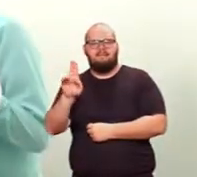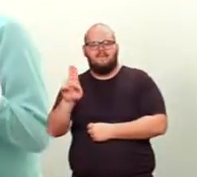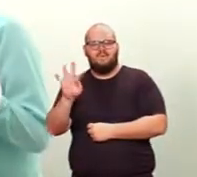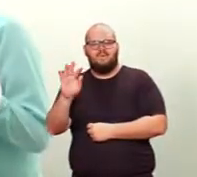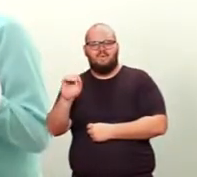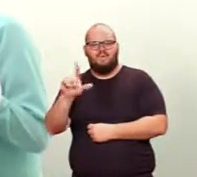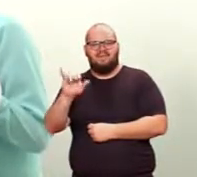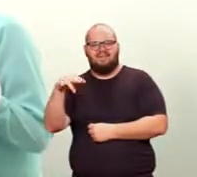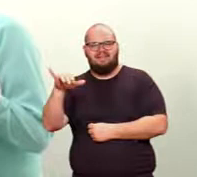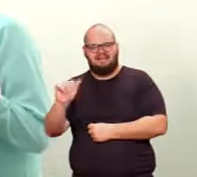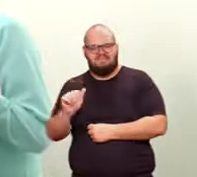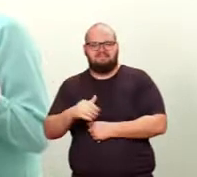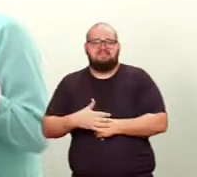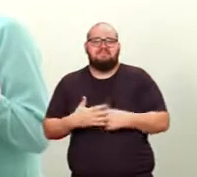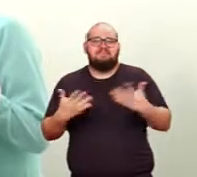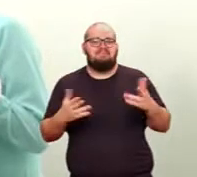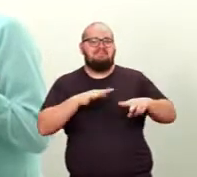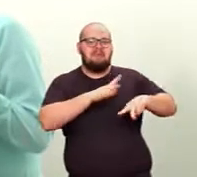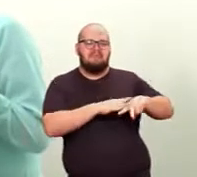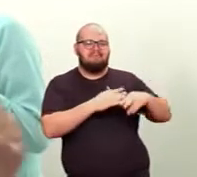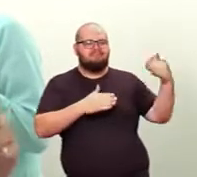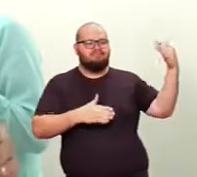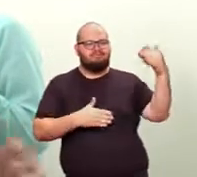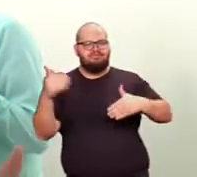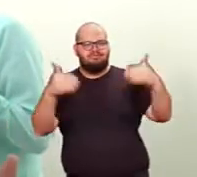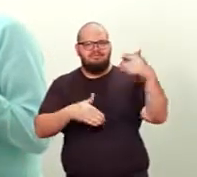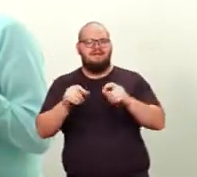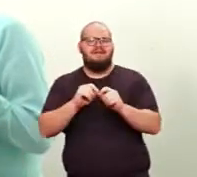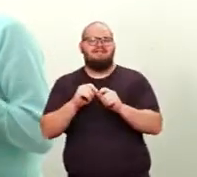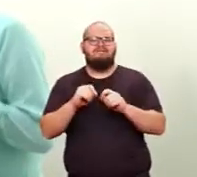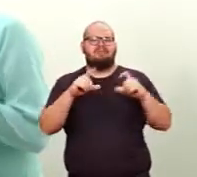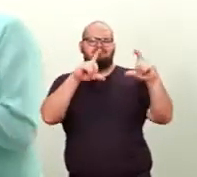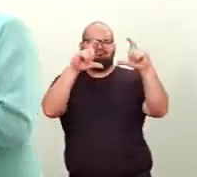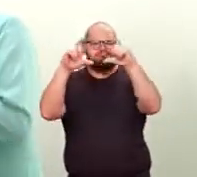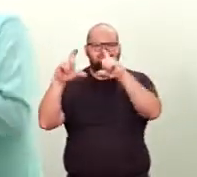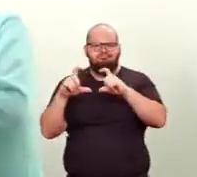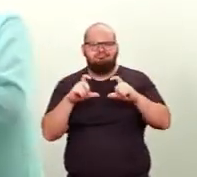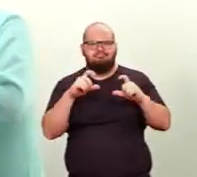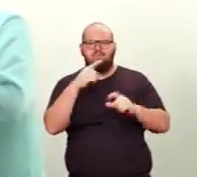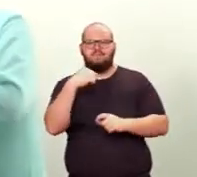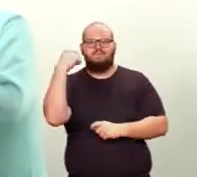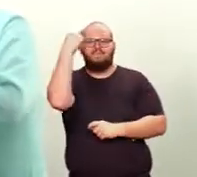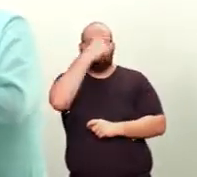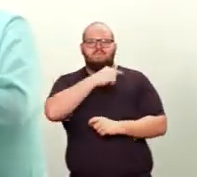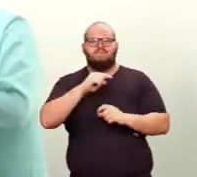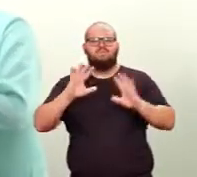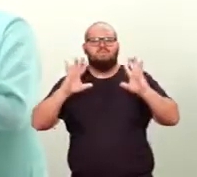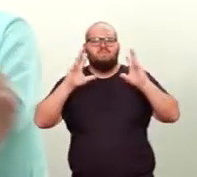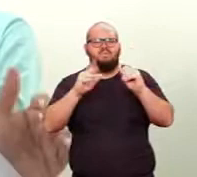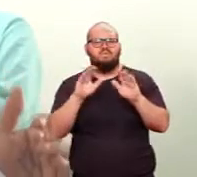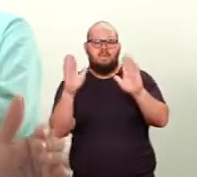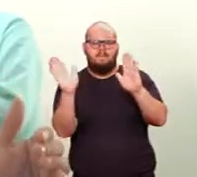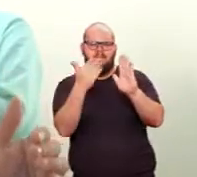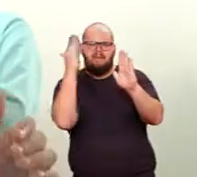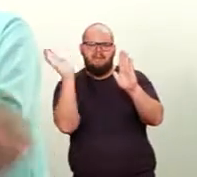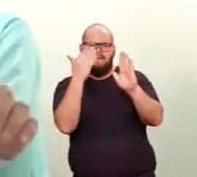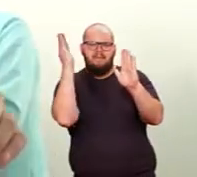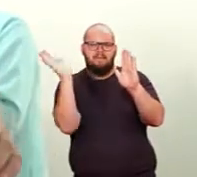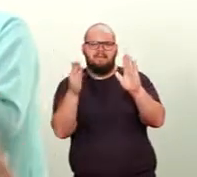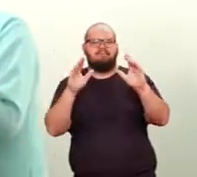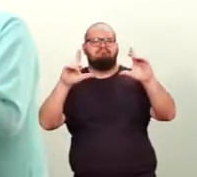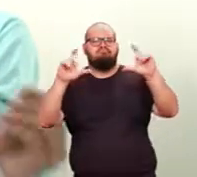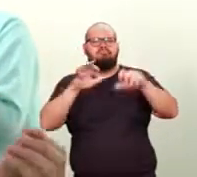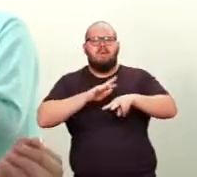pacientes chegam, primeiramente, a gente faz um ensaio fotográfico, diríamos, onde a gente vê todas as fotografias